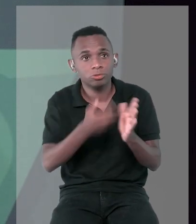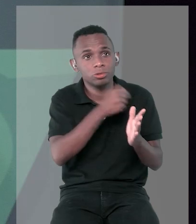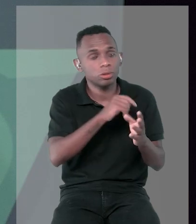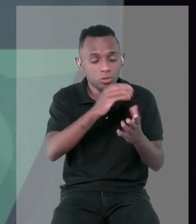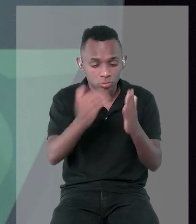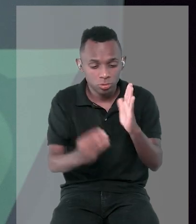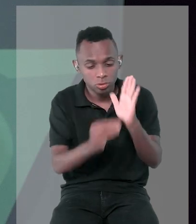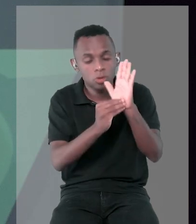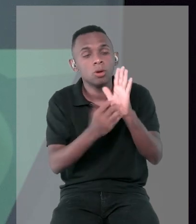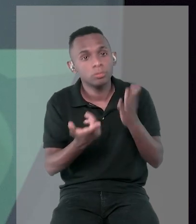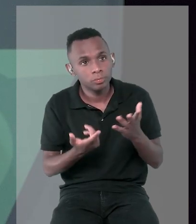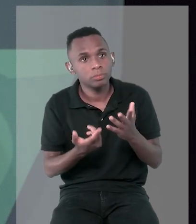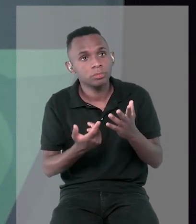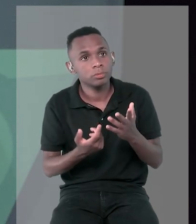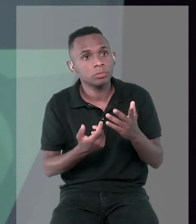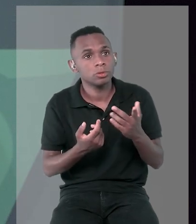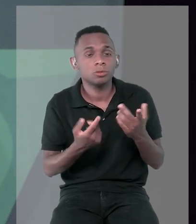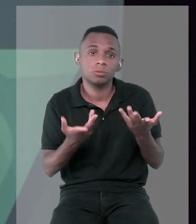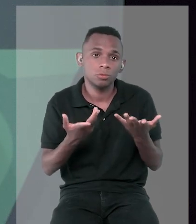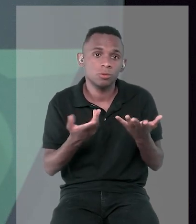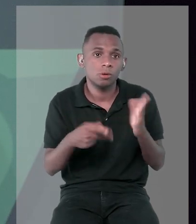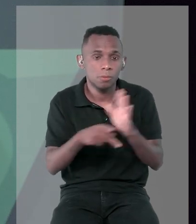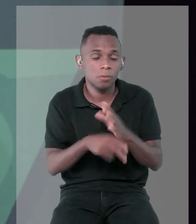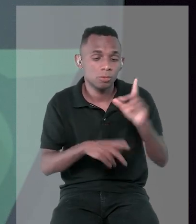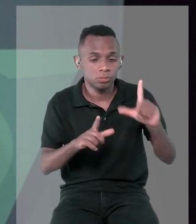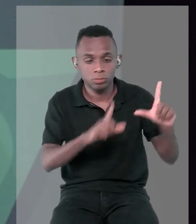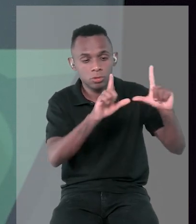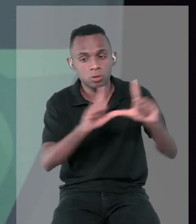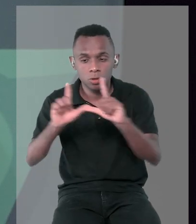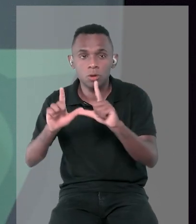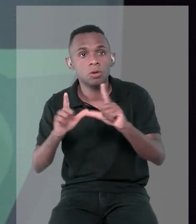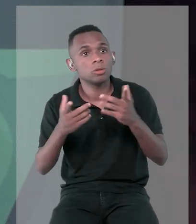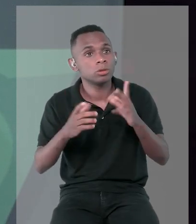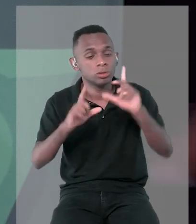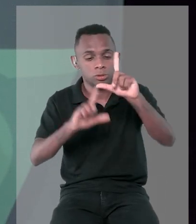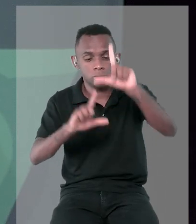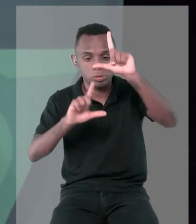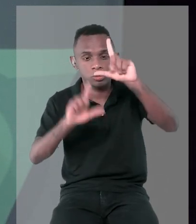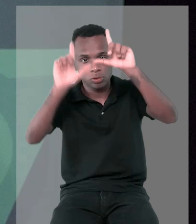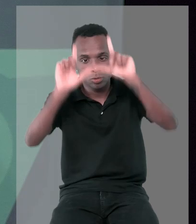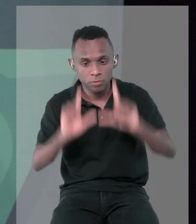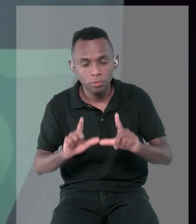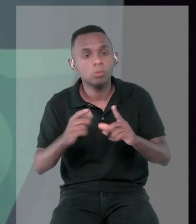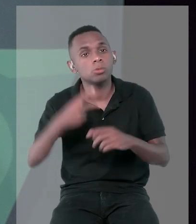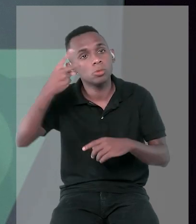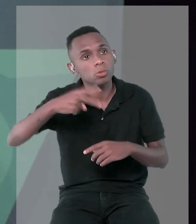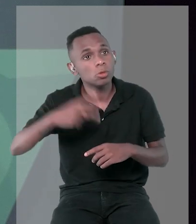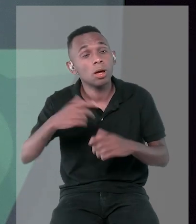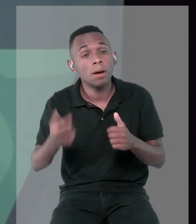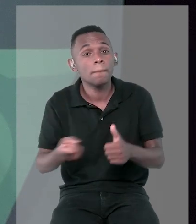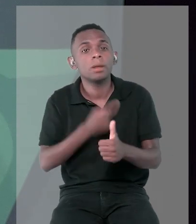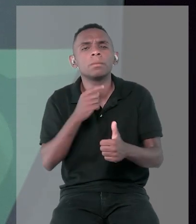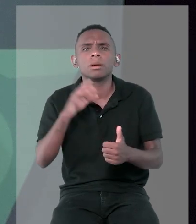eu pus para baixo o falso, o fake avô, e coloquei o avô em cima, entendeu? Então, quem